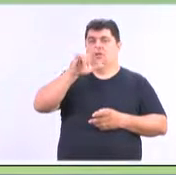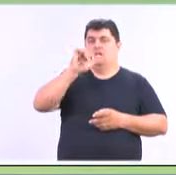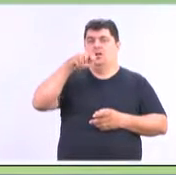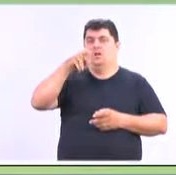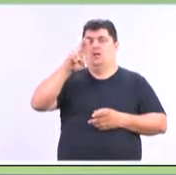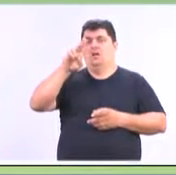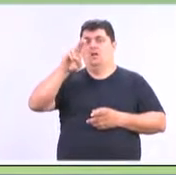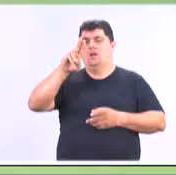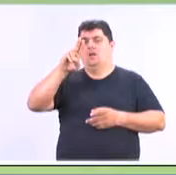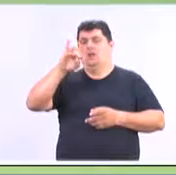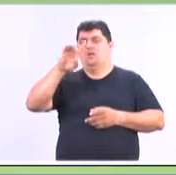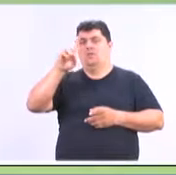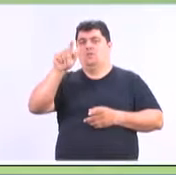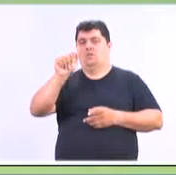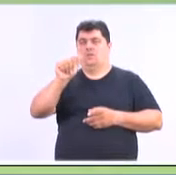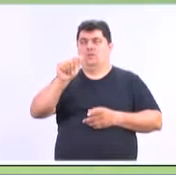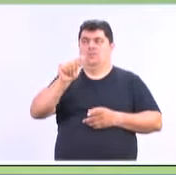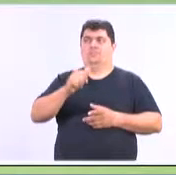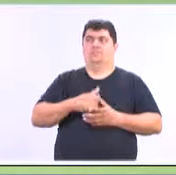líquida.